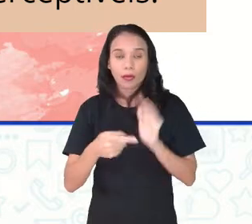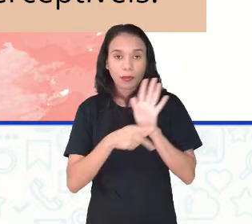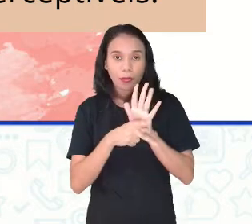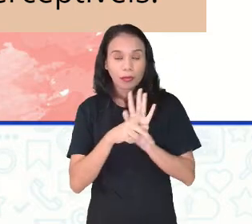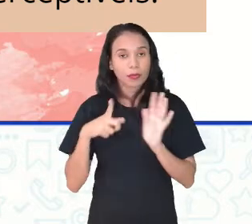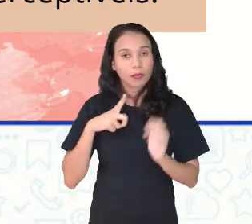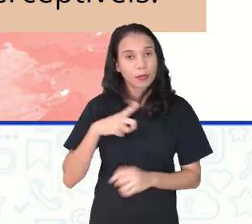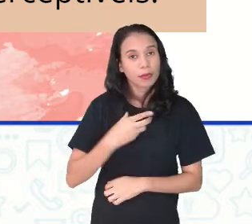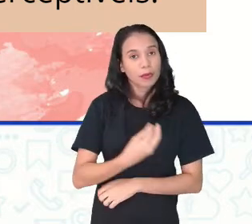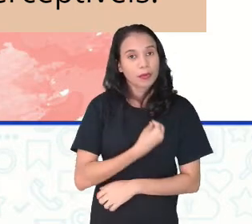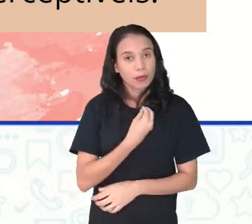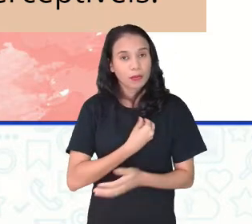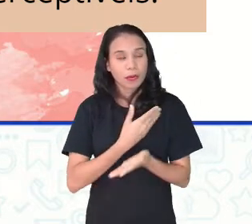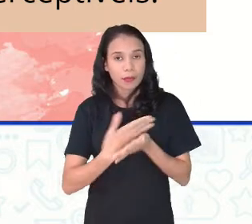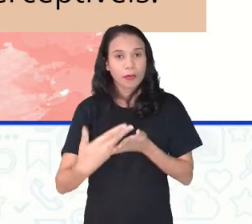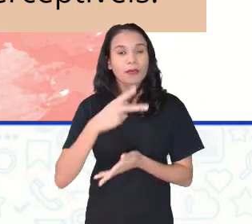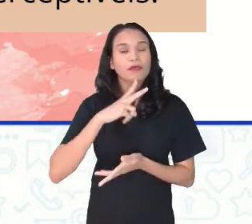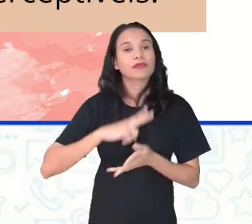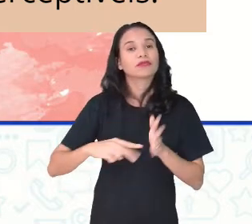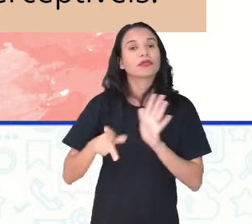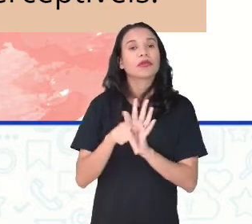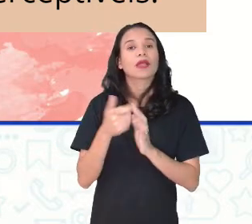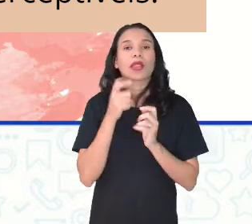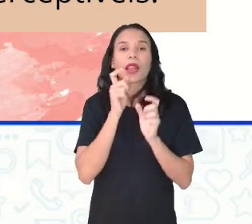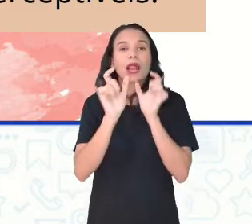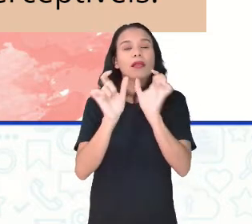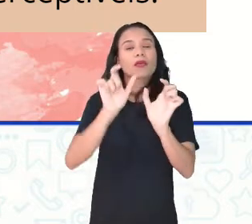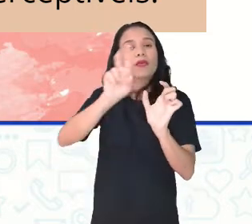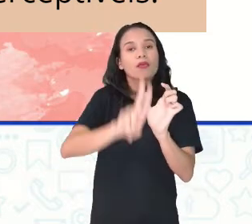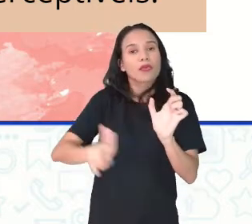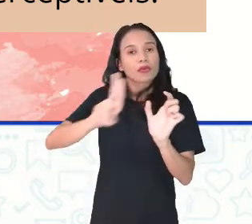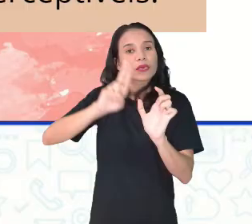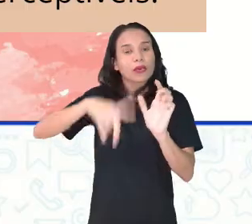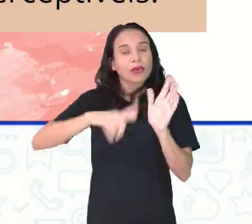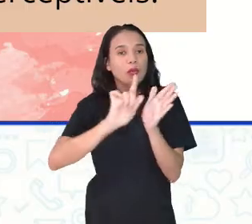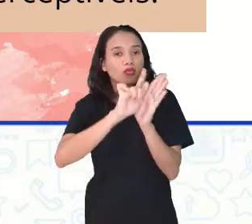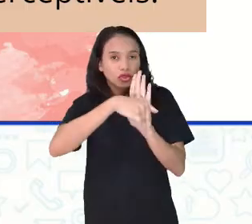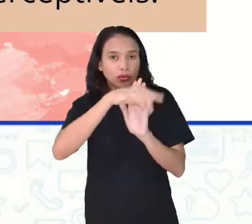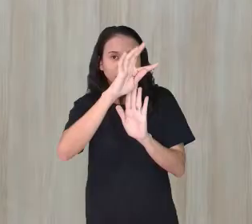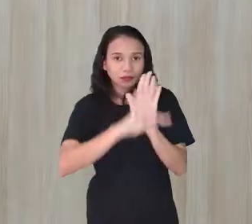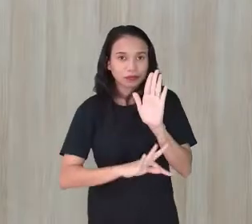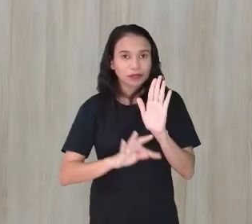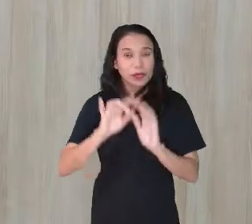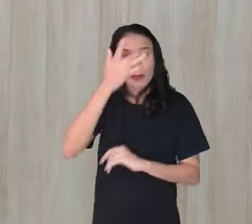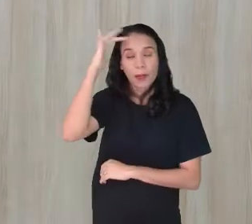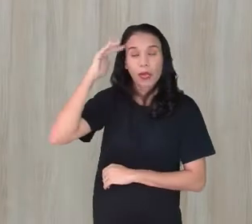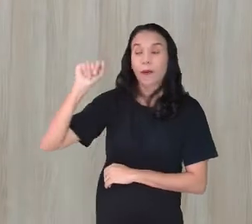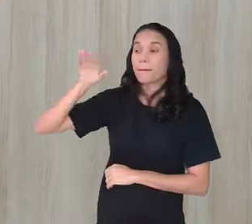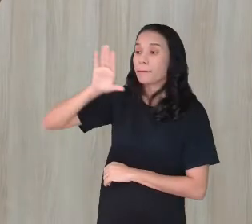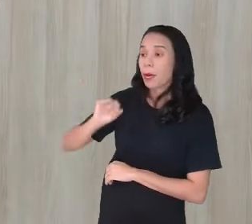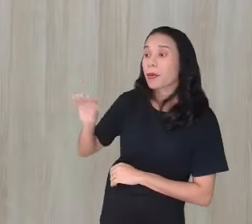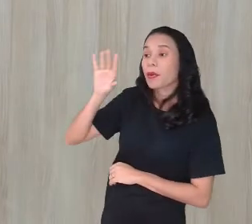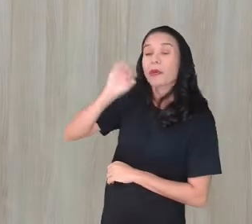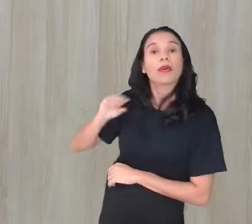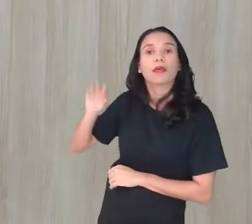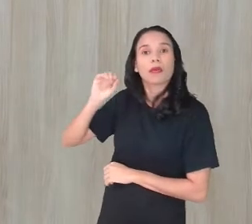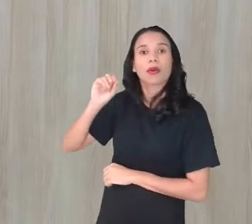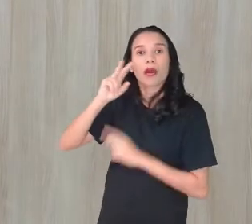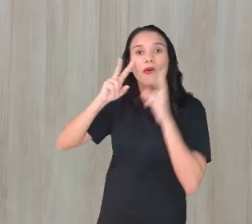âncoras linguísticas e vícios de linguagem são perceptíveis. Por ser um gênero textual basicamente oral, é